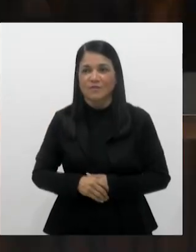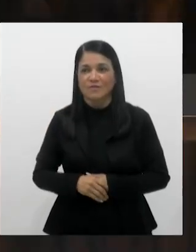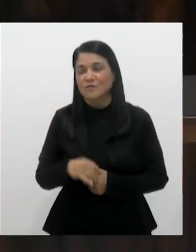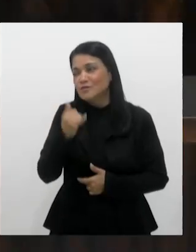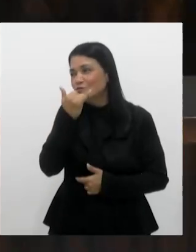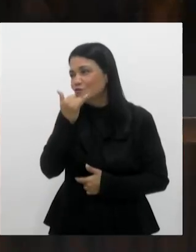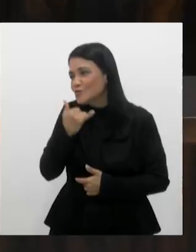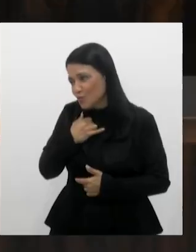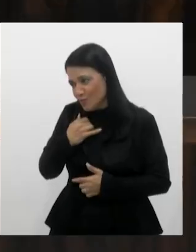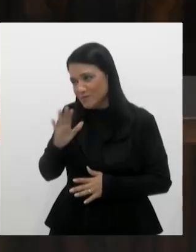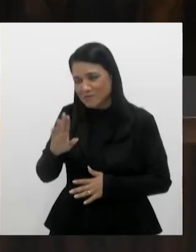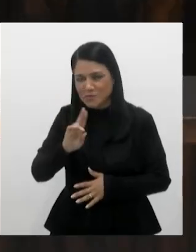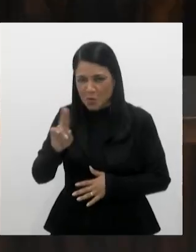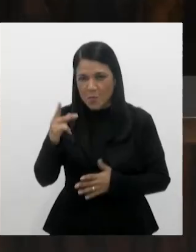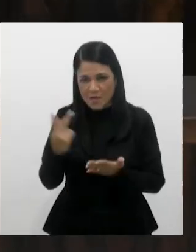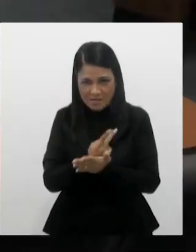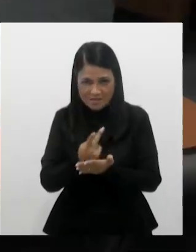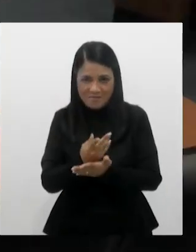Desculpe.